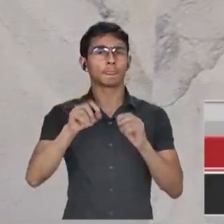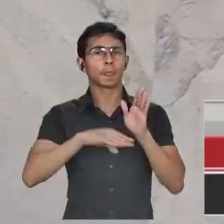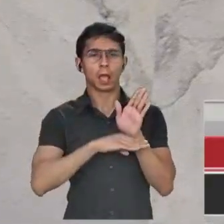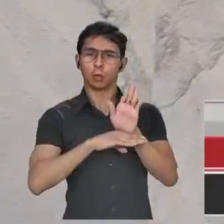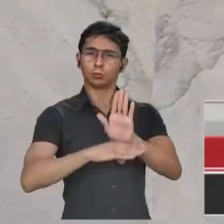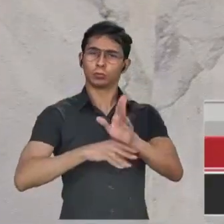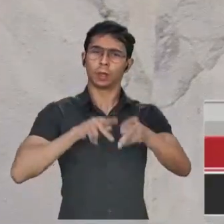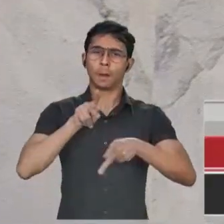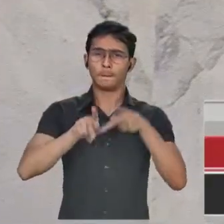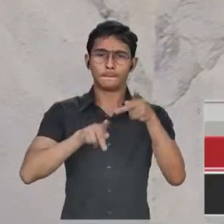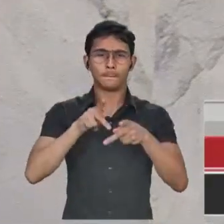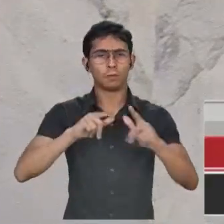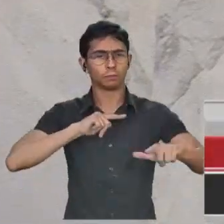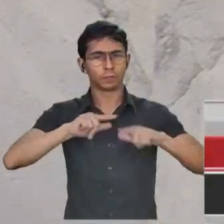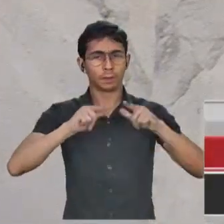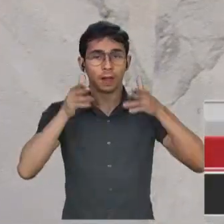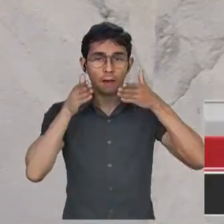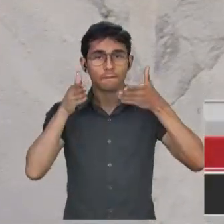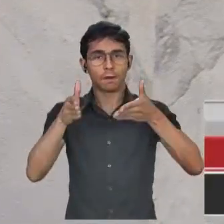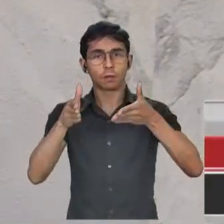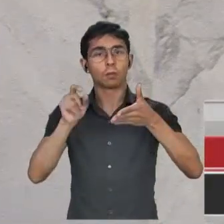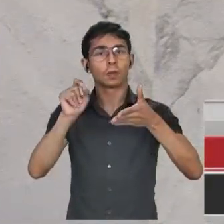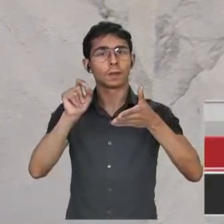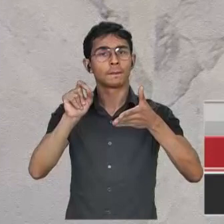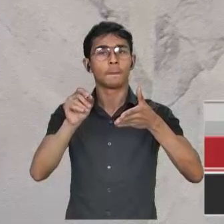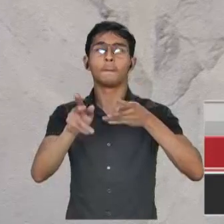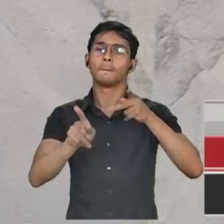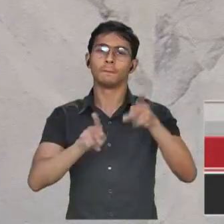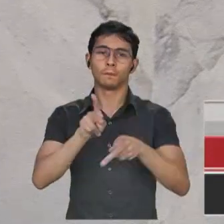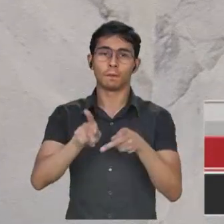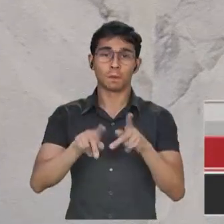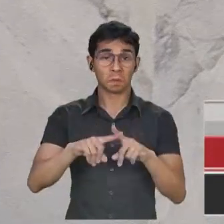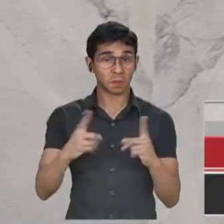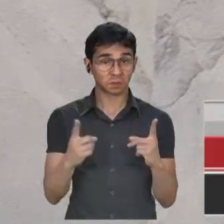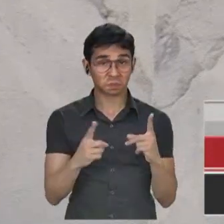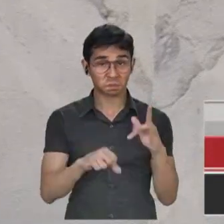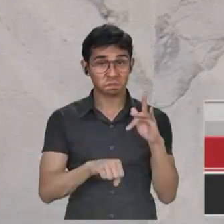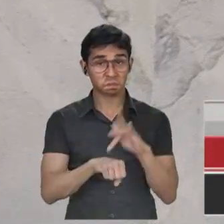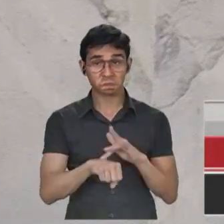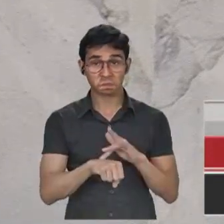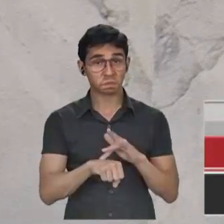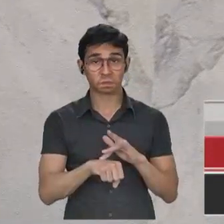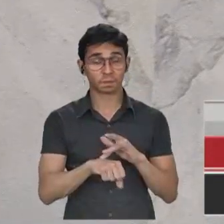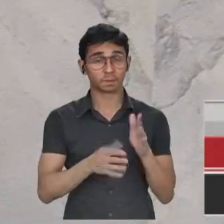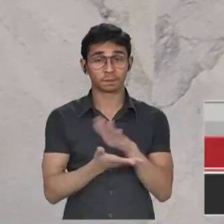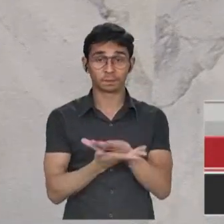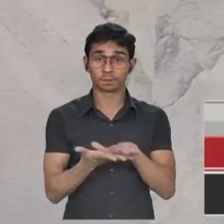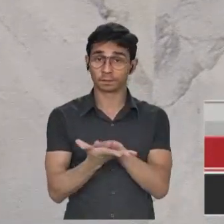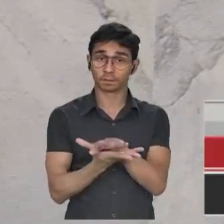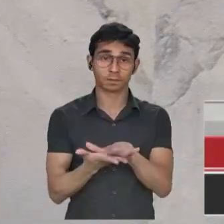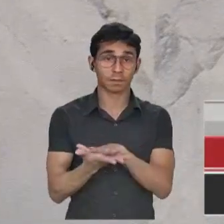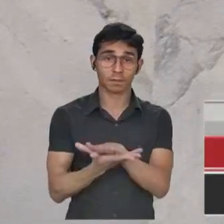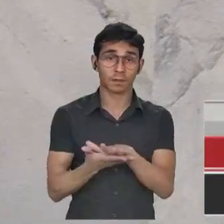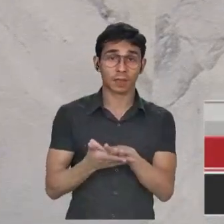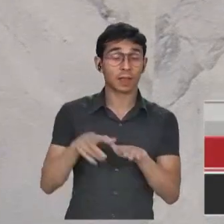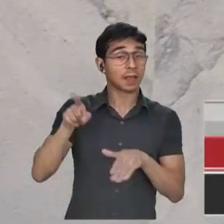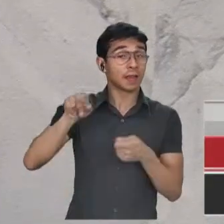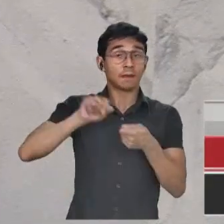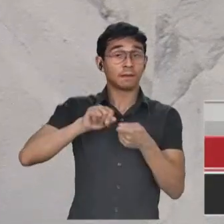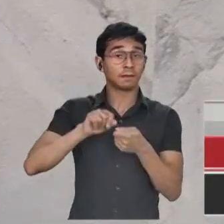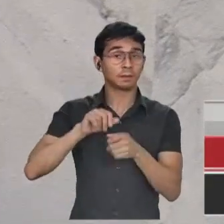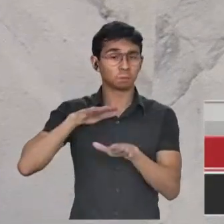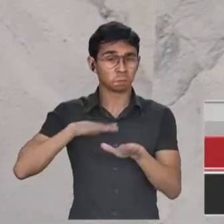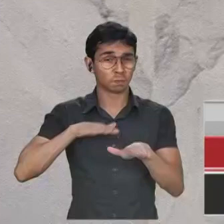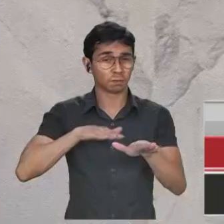ajudar a população e isso nós não estamos não estamos vendo porque além de trabalhar para atrapalhar o trânsito no a mobilidade